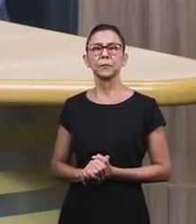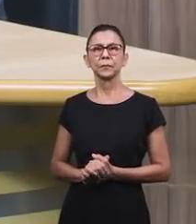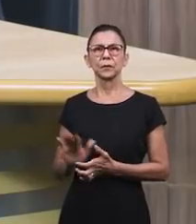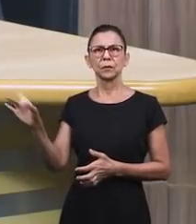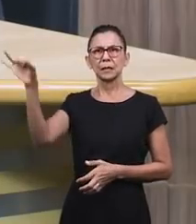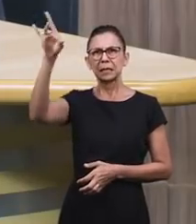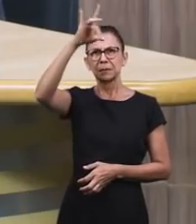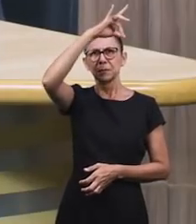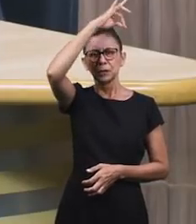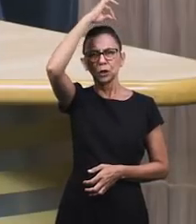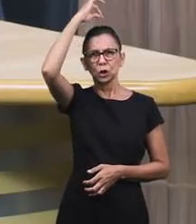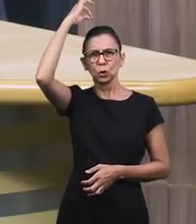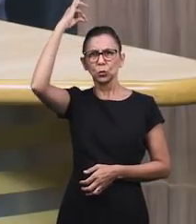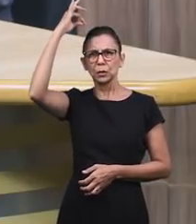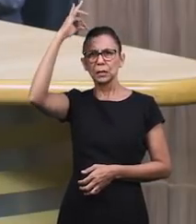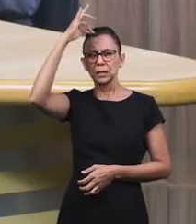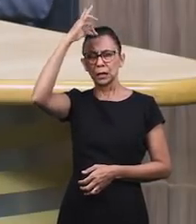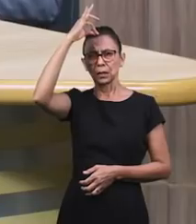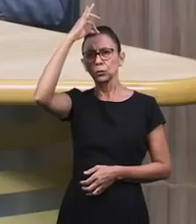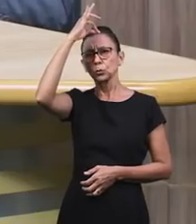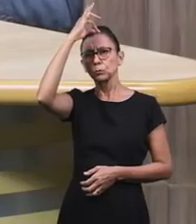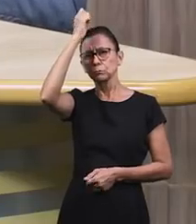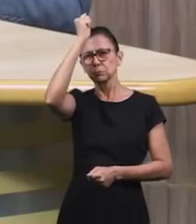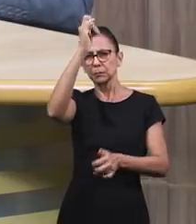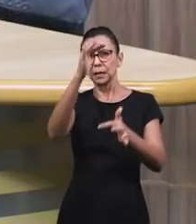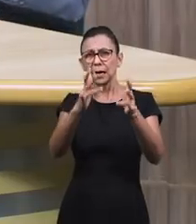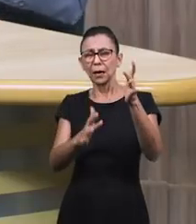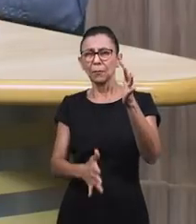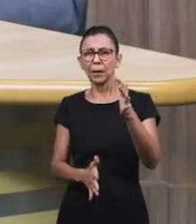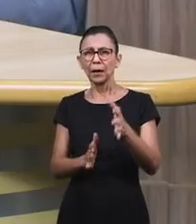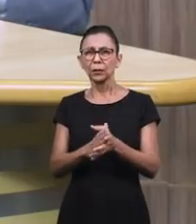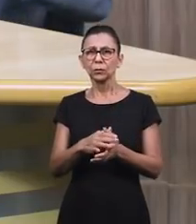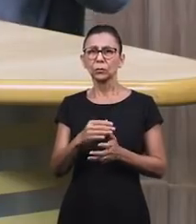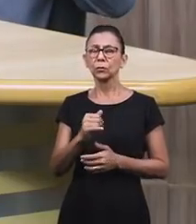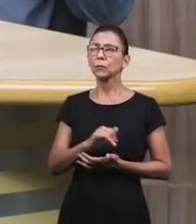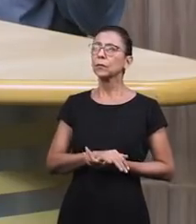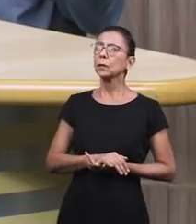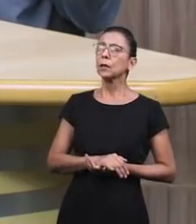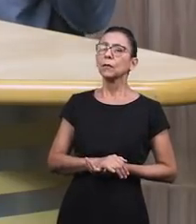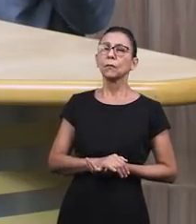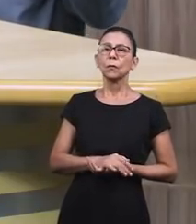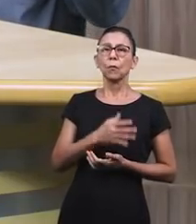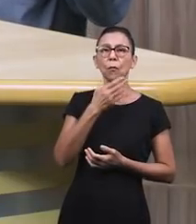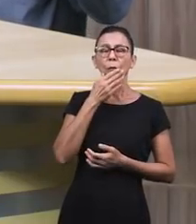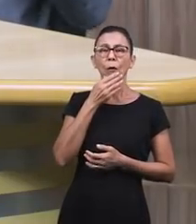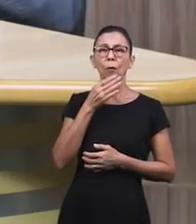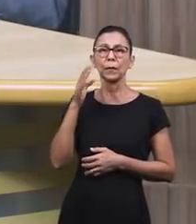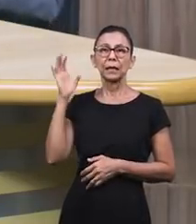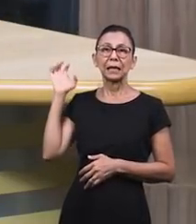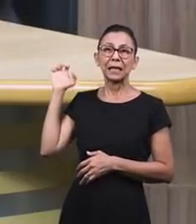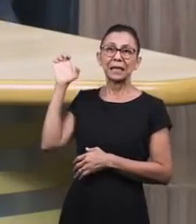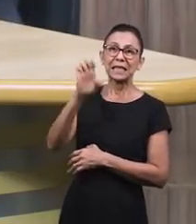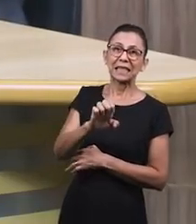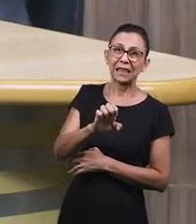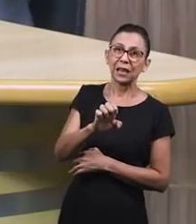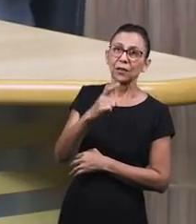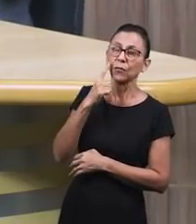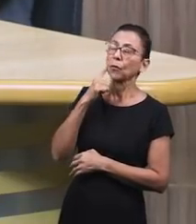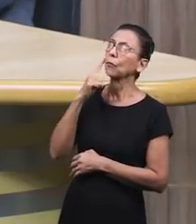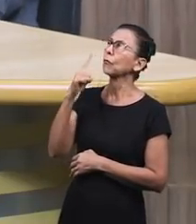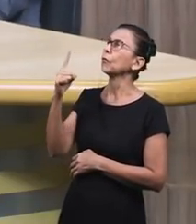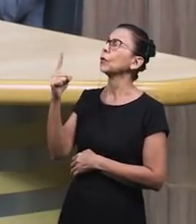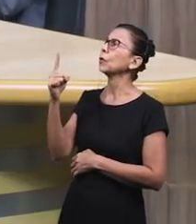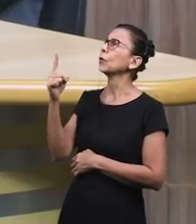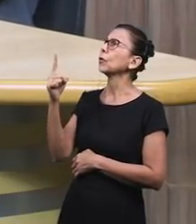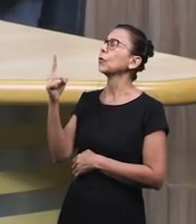no céu, viu a glória de Deus. Aí nós vemos aqui, quando esteve, ele vê a glória de Deus. Quer dizer, agora a